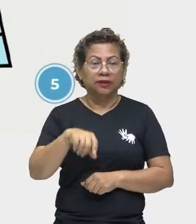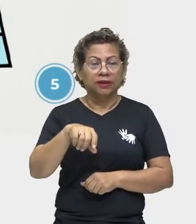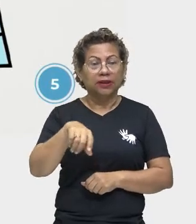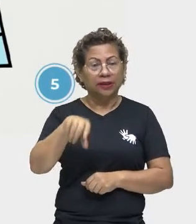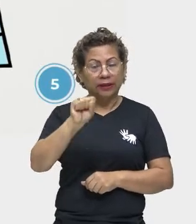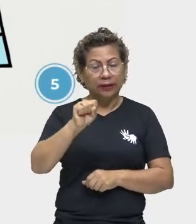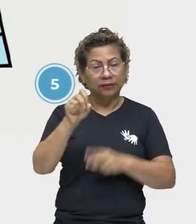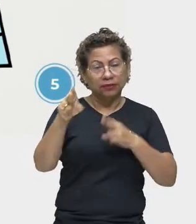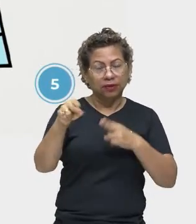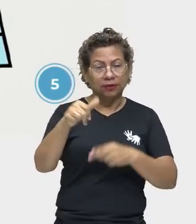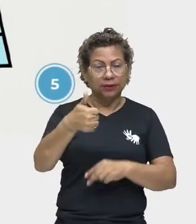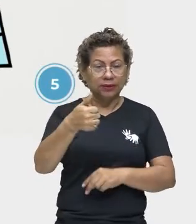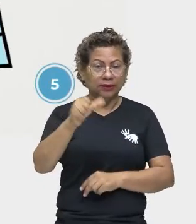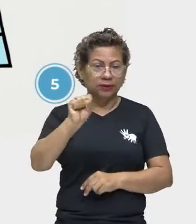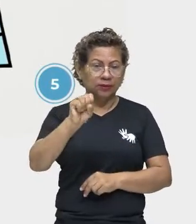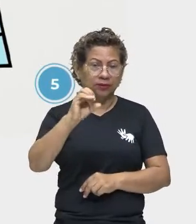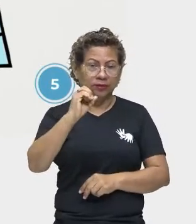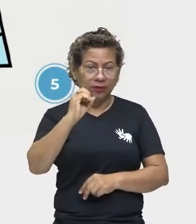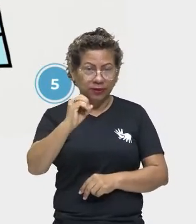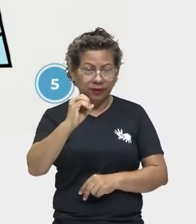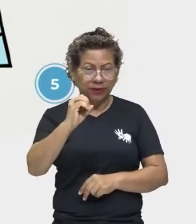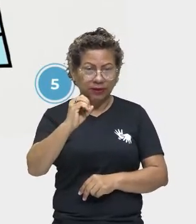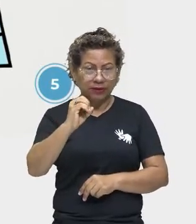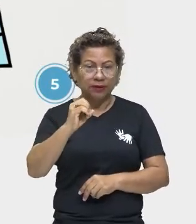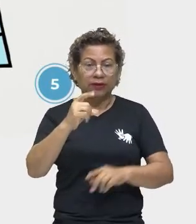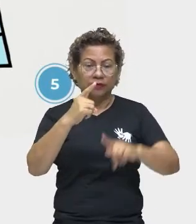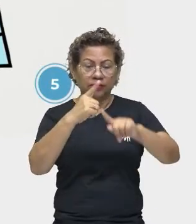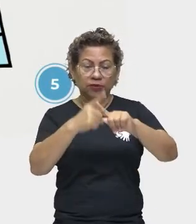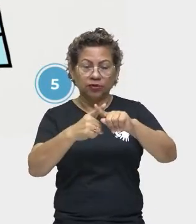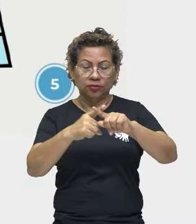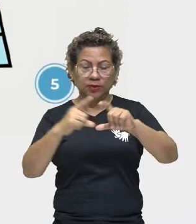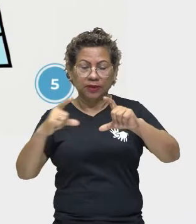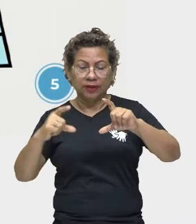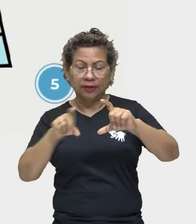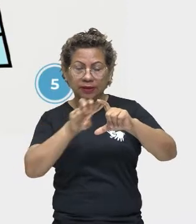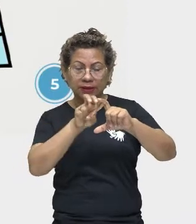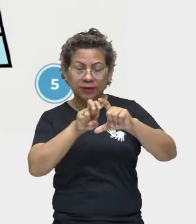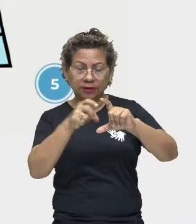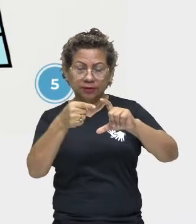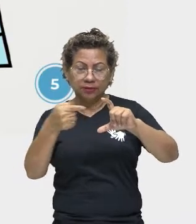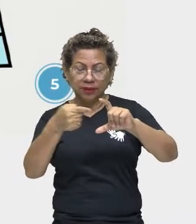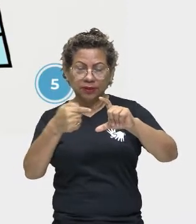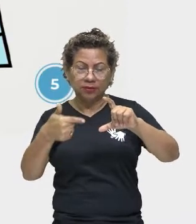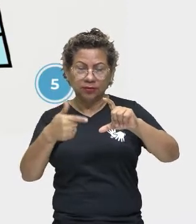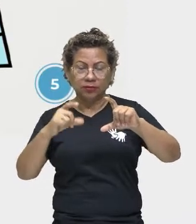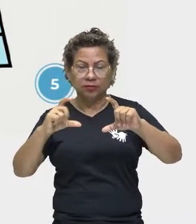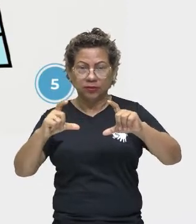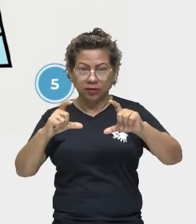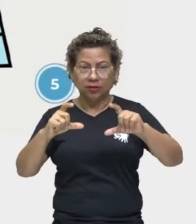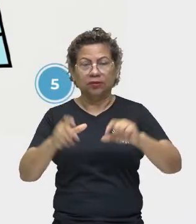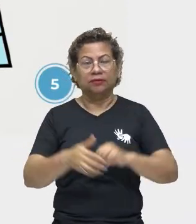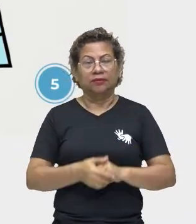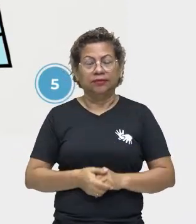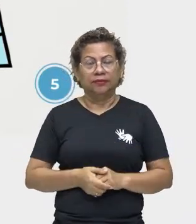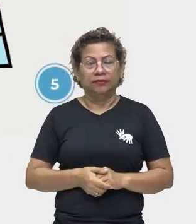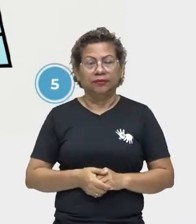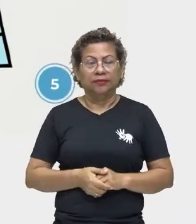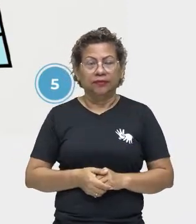180, que multiplica 5 menos 2. A soma vai ser igual